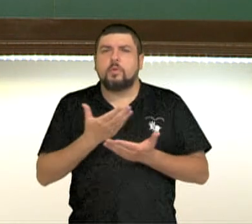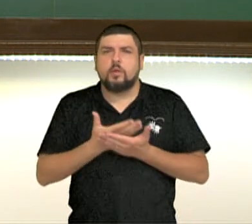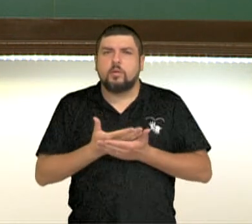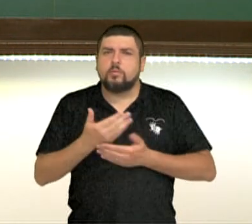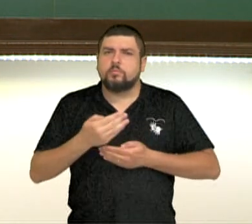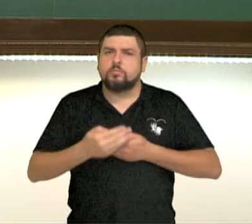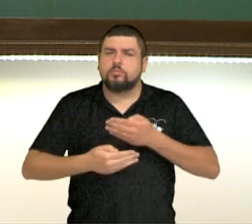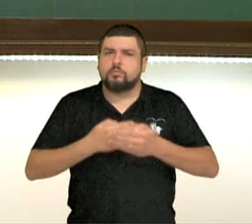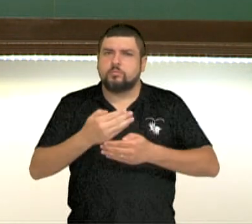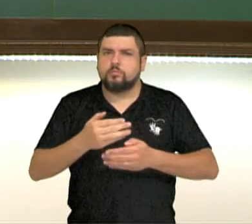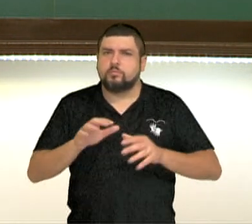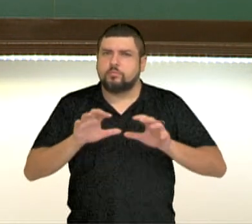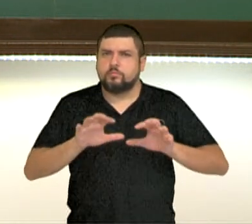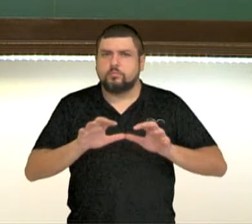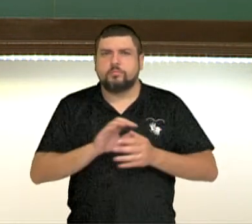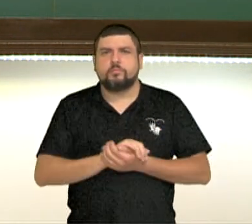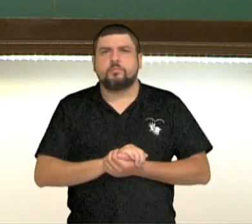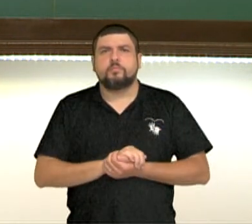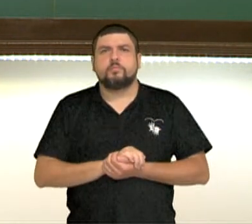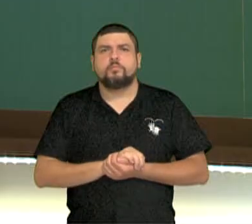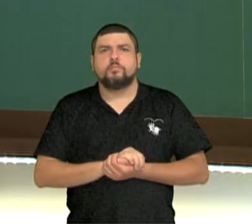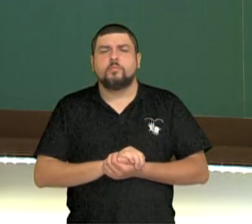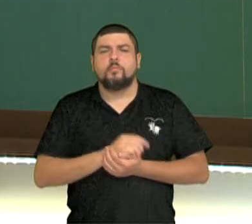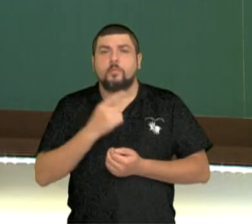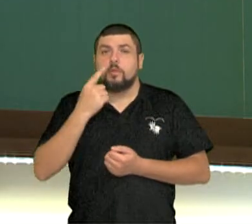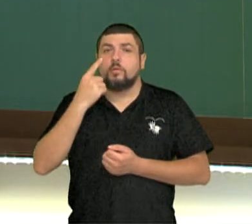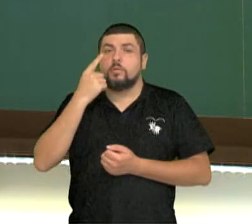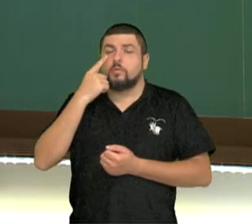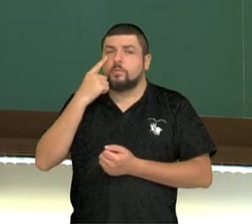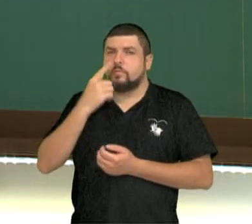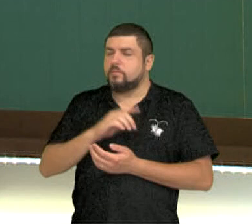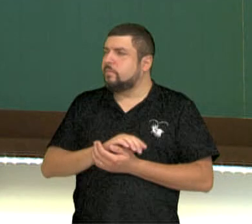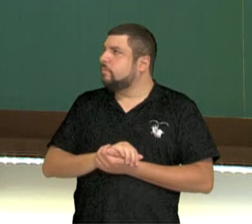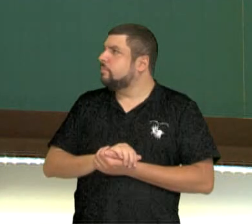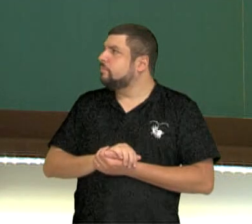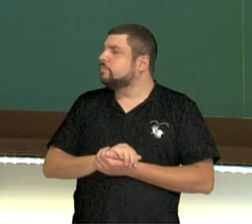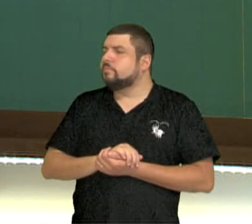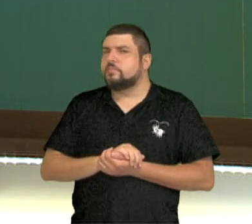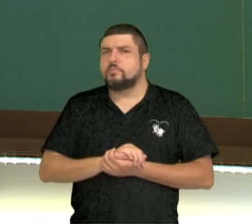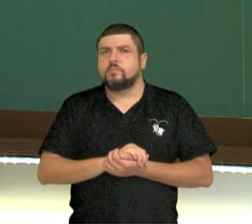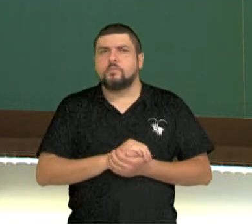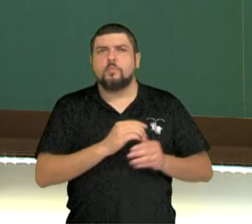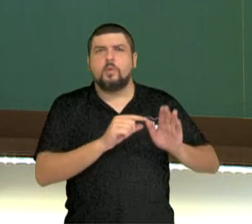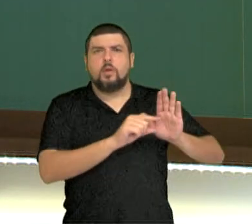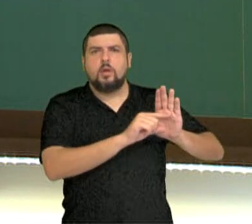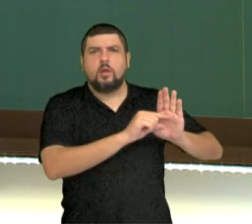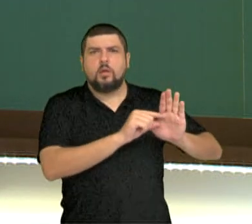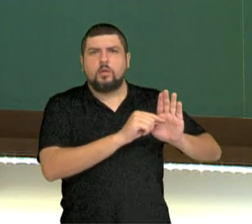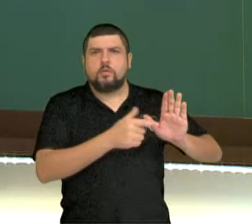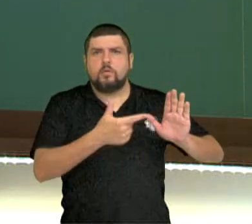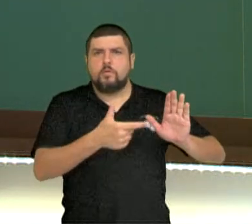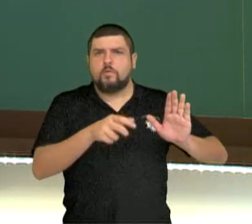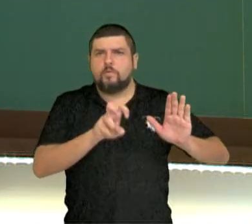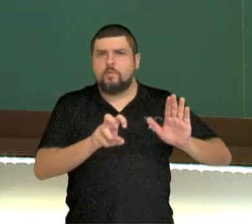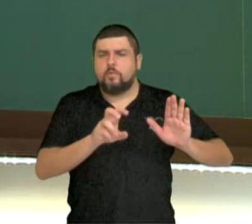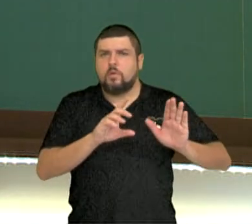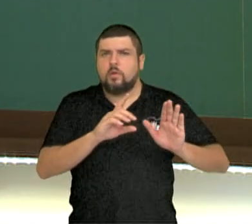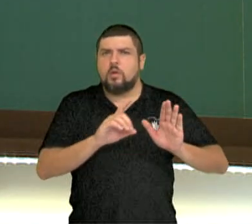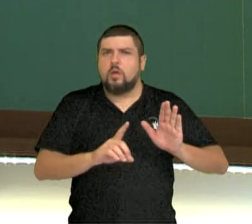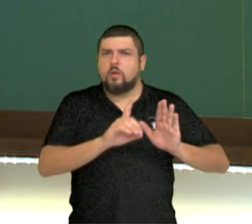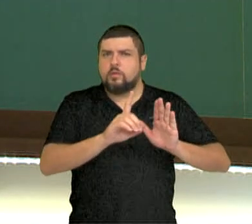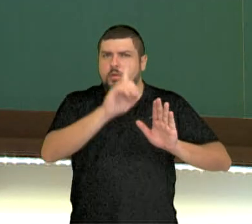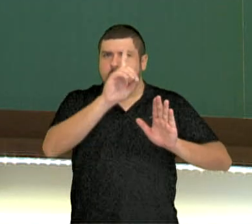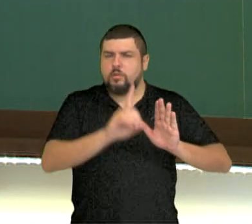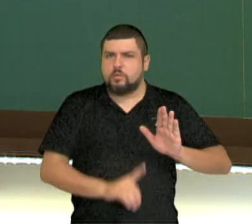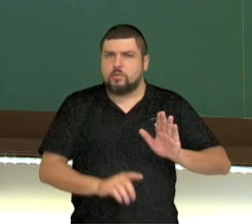agora. Olha esse outro texto. Artigo 25, Declaração Universal dos Direitos Humanos,